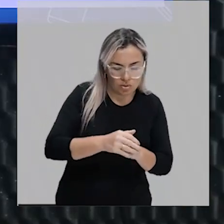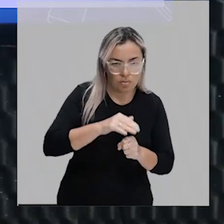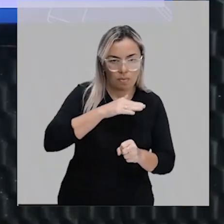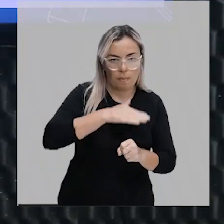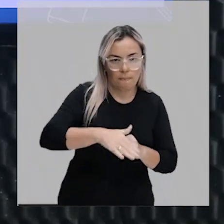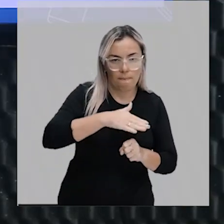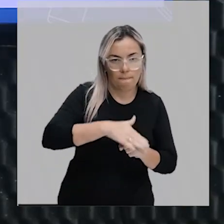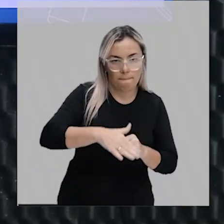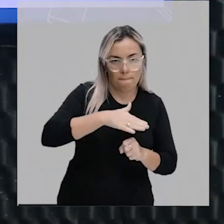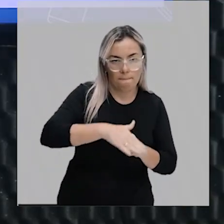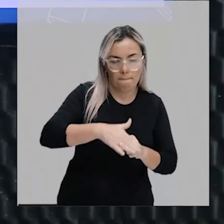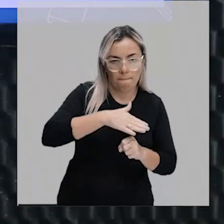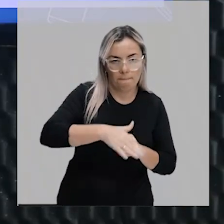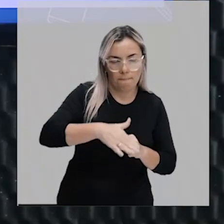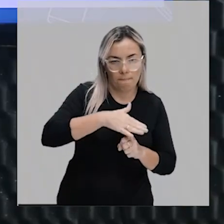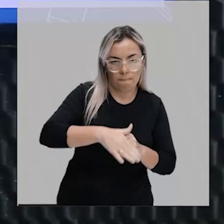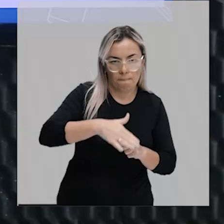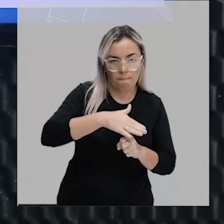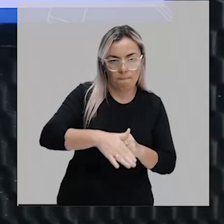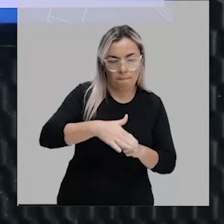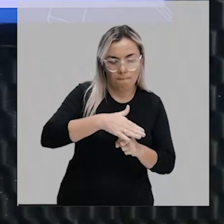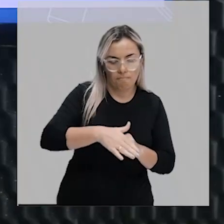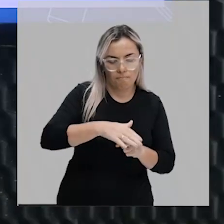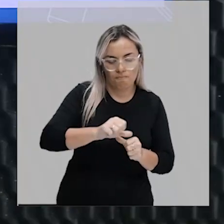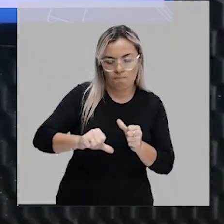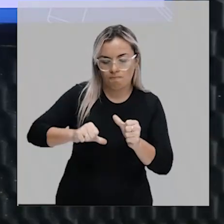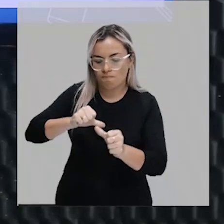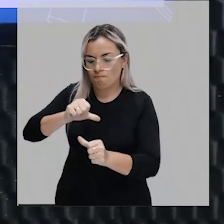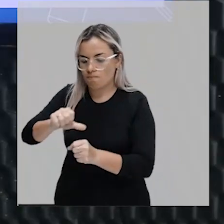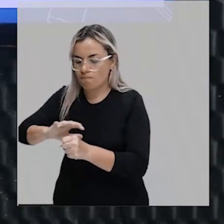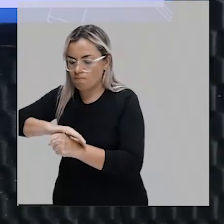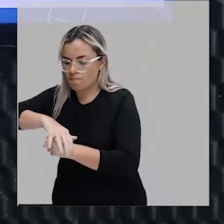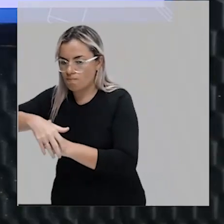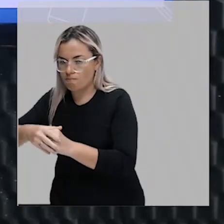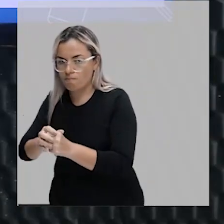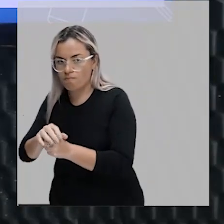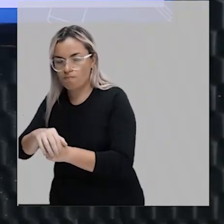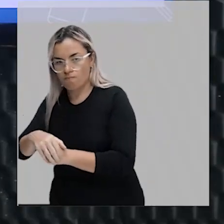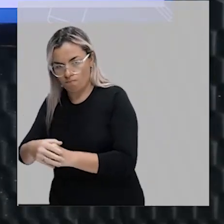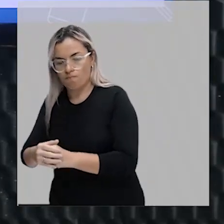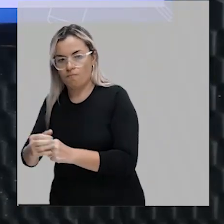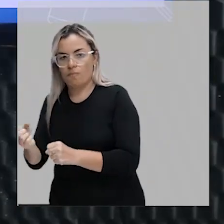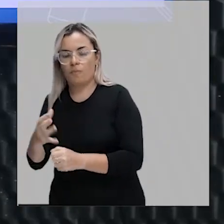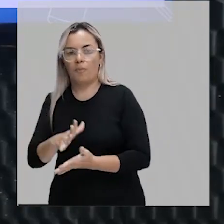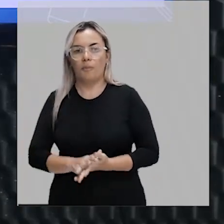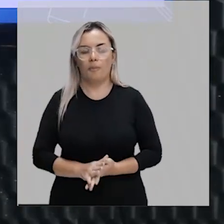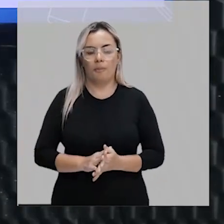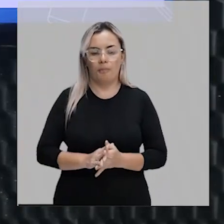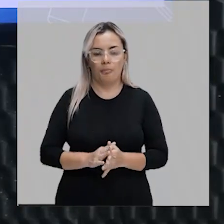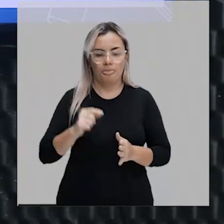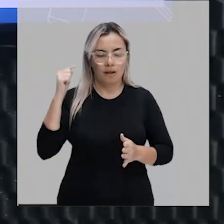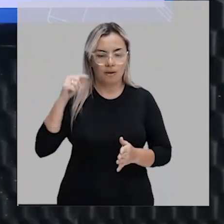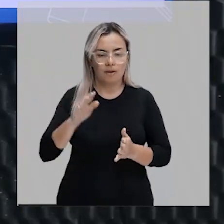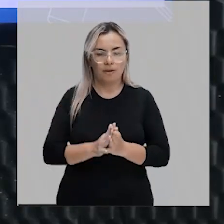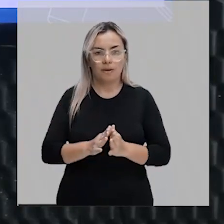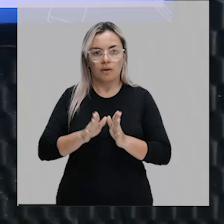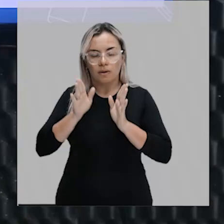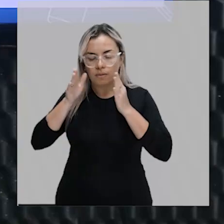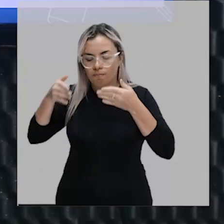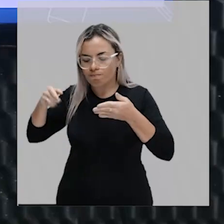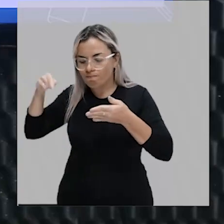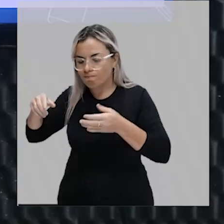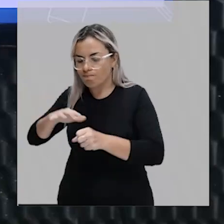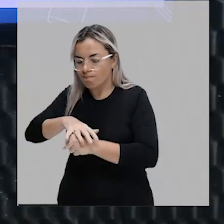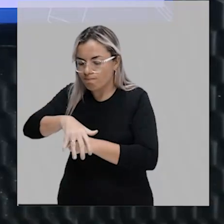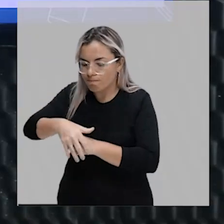da Idade da Pedra Lascada para a Idade da Pedra Polida. Observe que no Neolítico, a partir